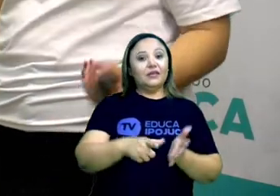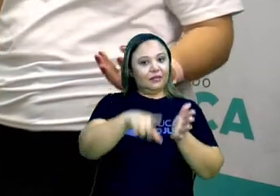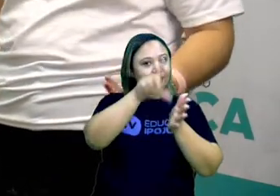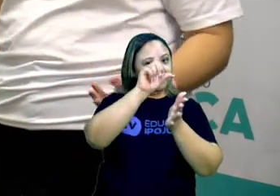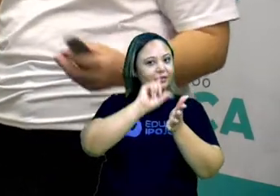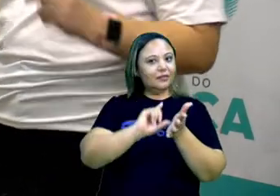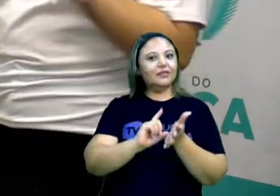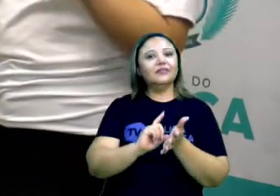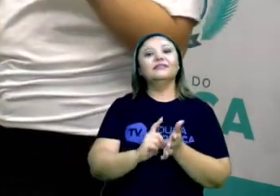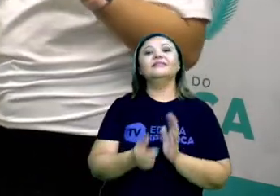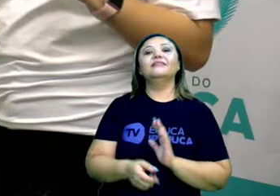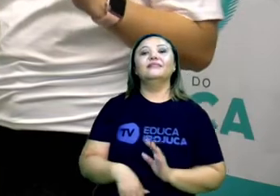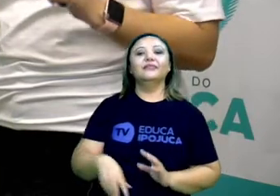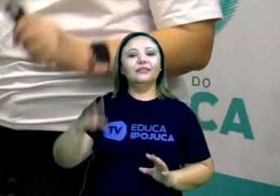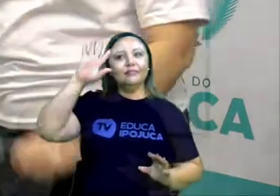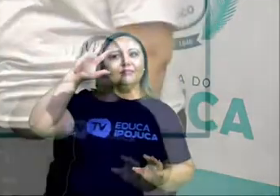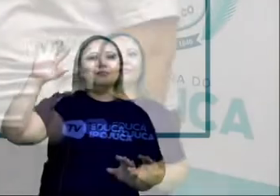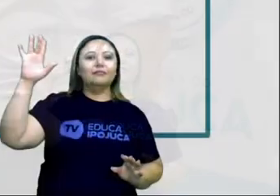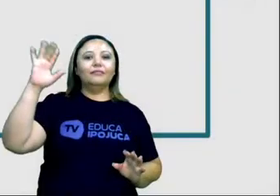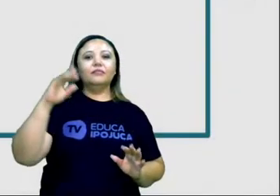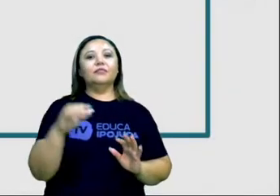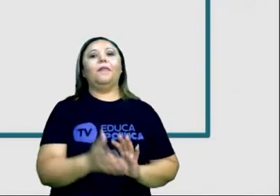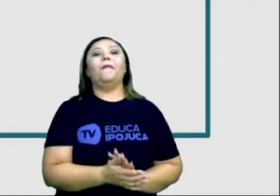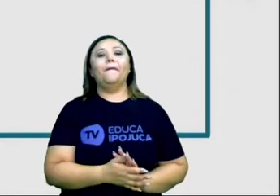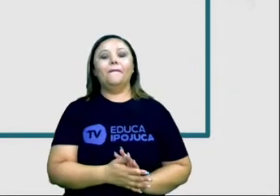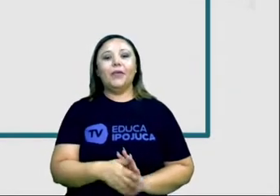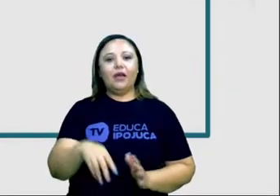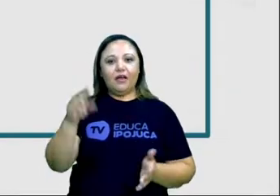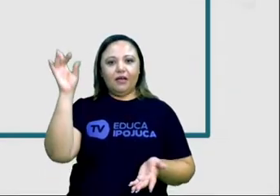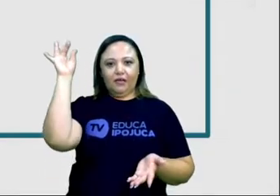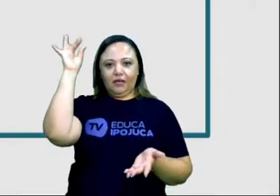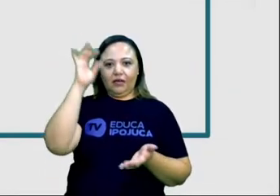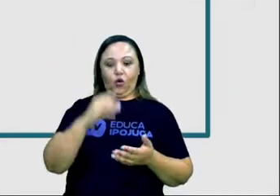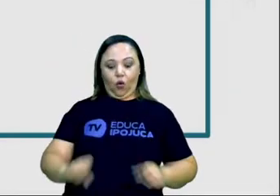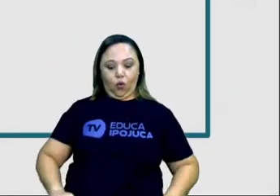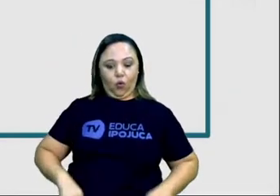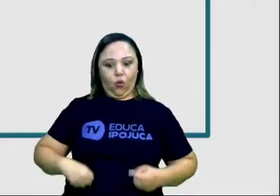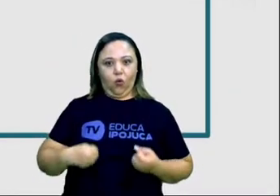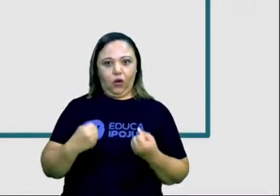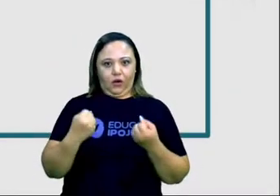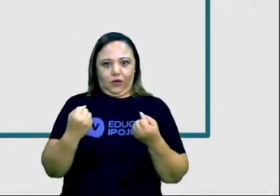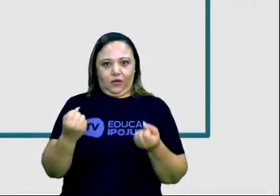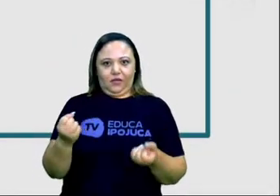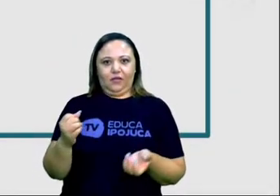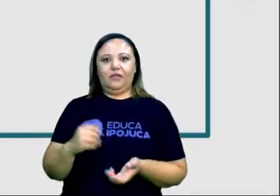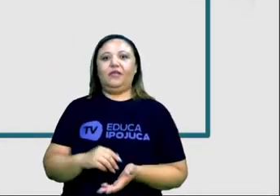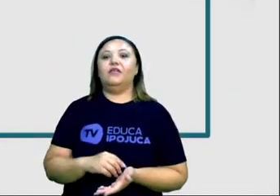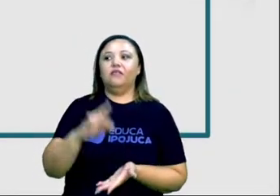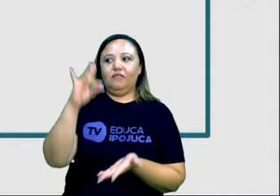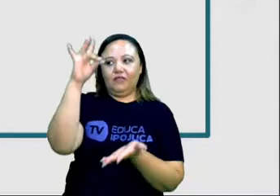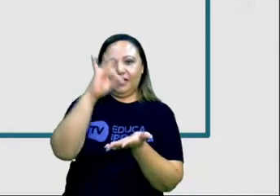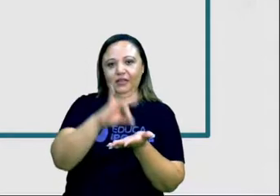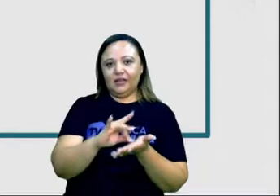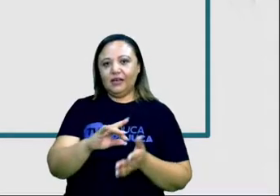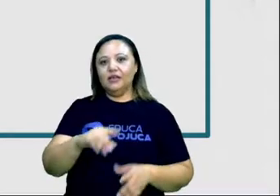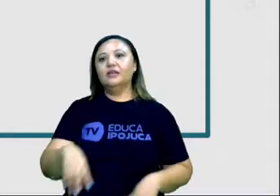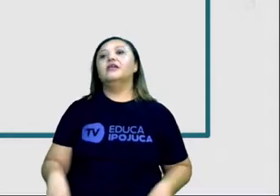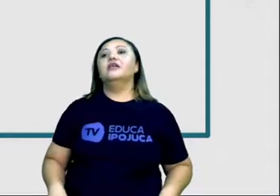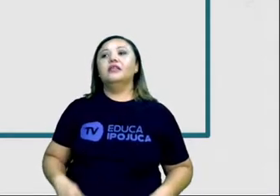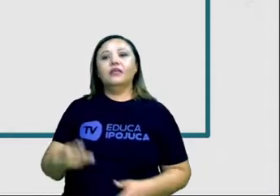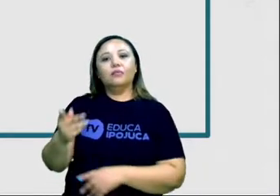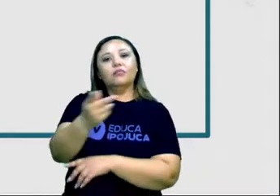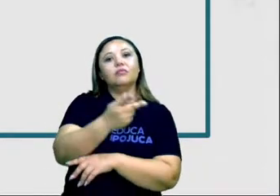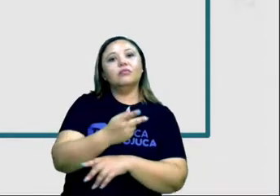Mas antes, como sempre, vamos refletir. A verdadeira coragem é ir atrás do seu sonho, mesmo